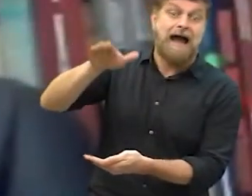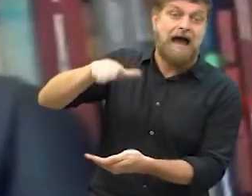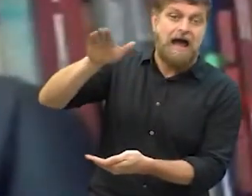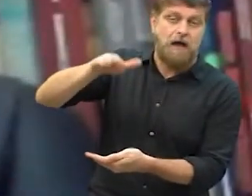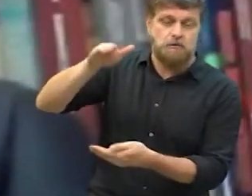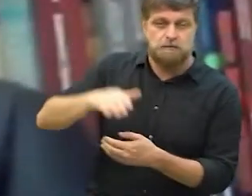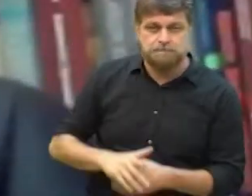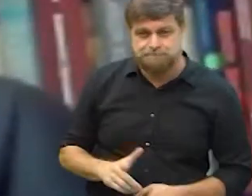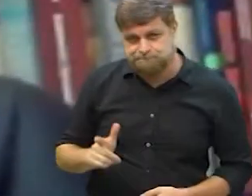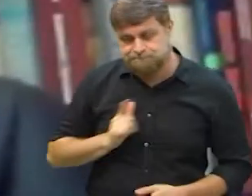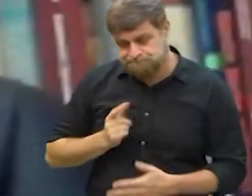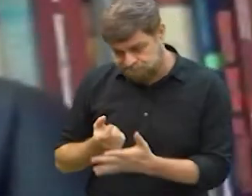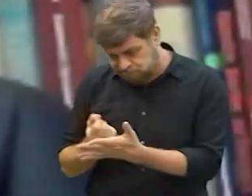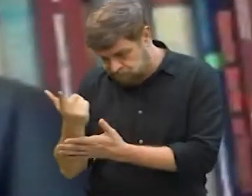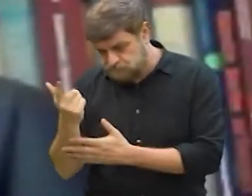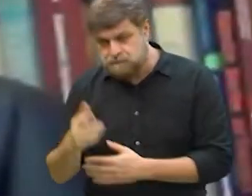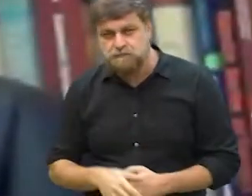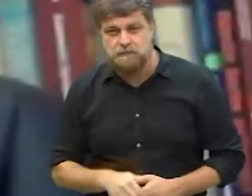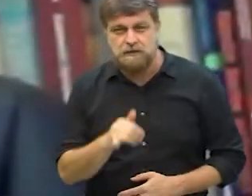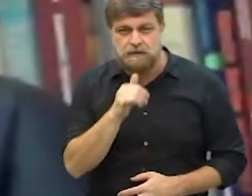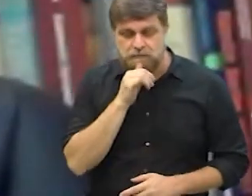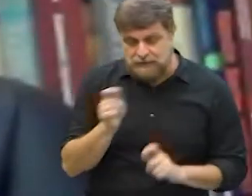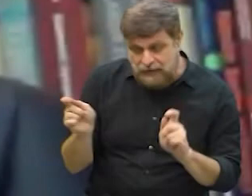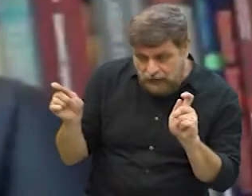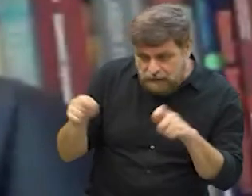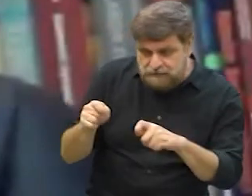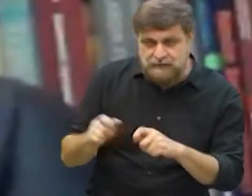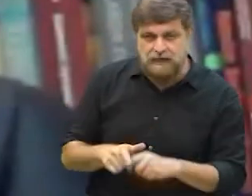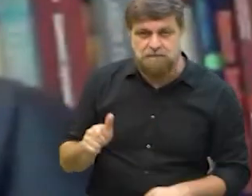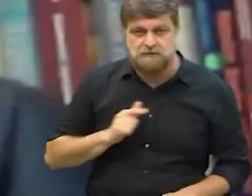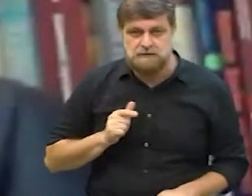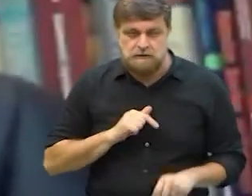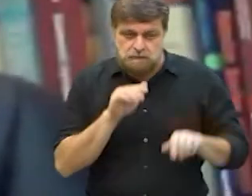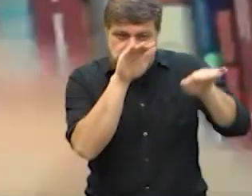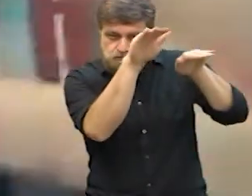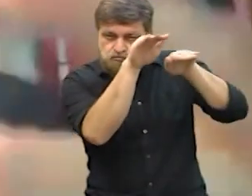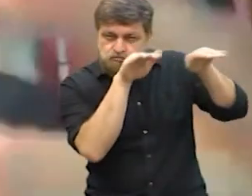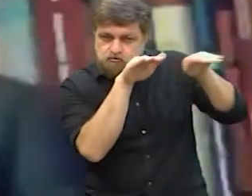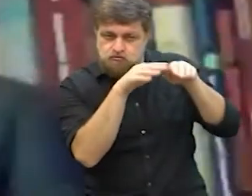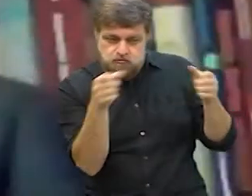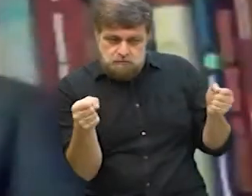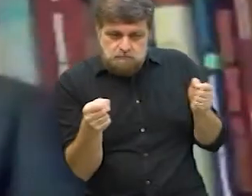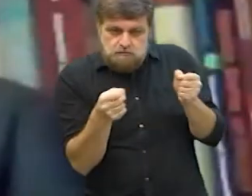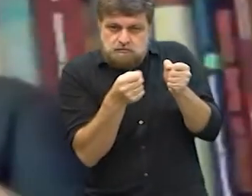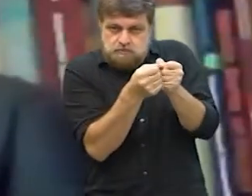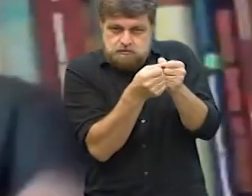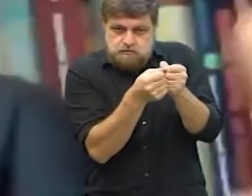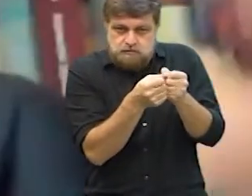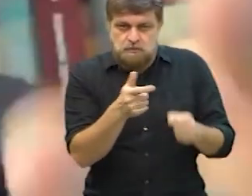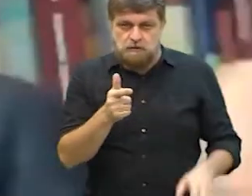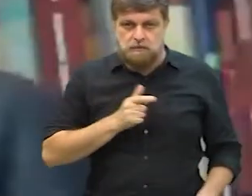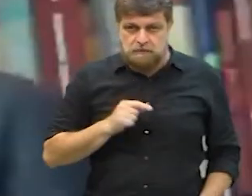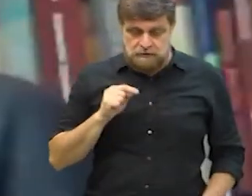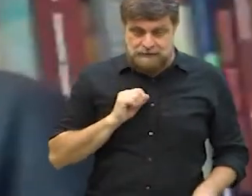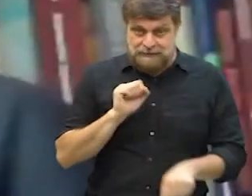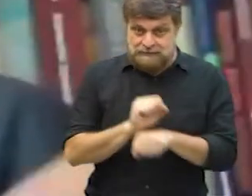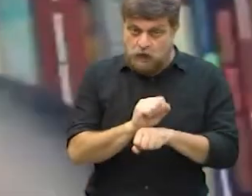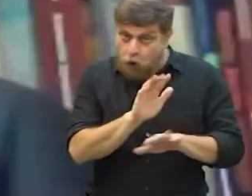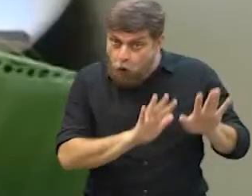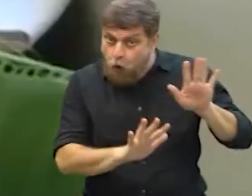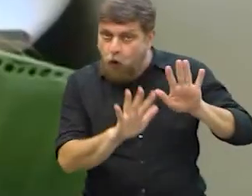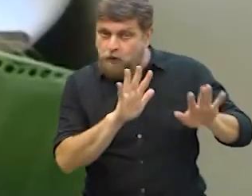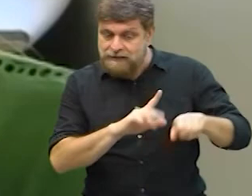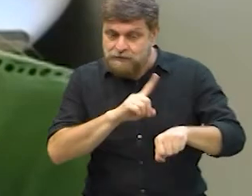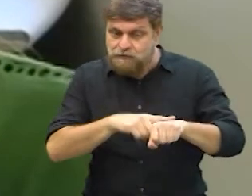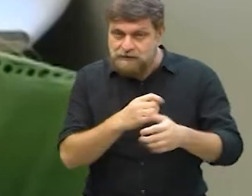o quilo, né? Então você tem... É possível comprar e você arrumar uma forma de estocar de forma porque são produtos perecíveis,